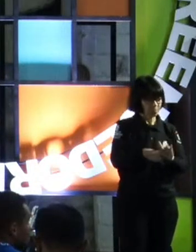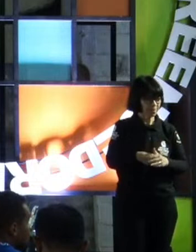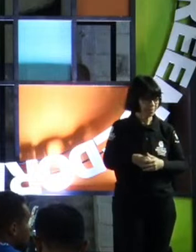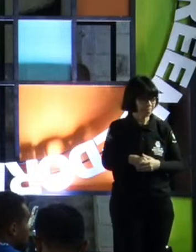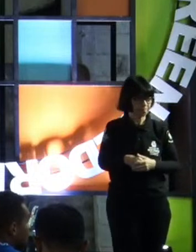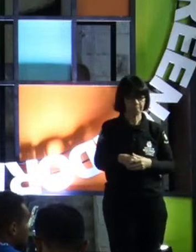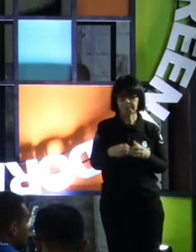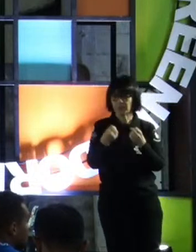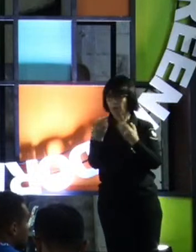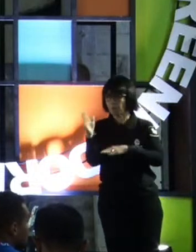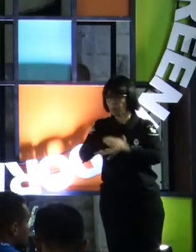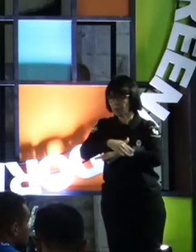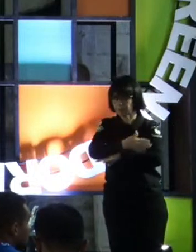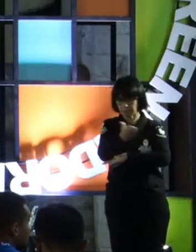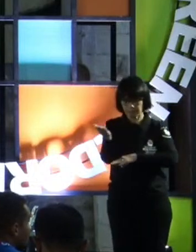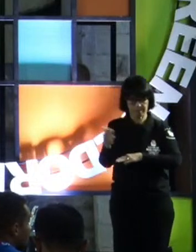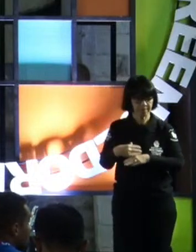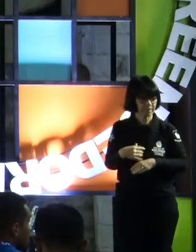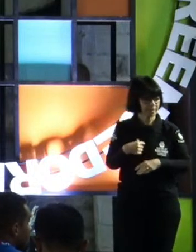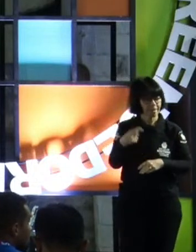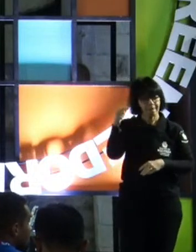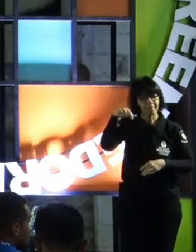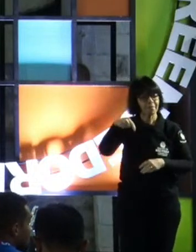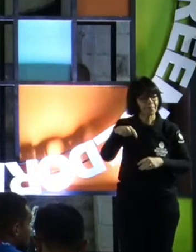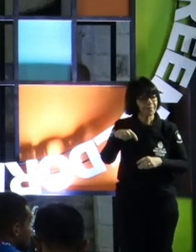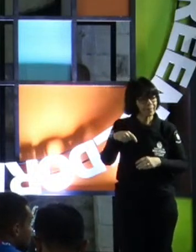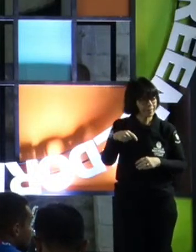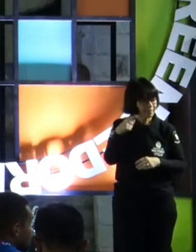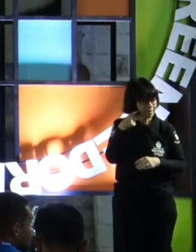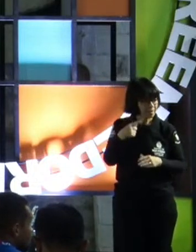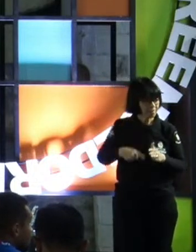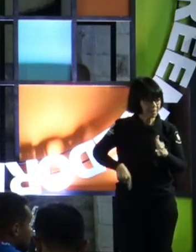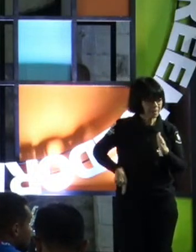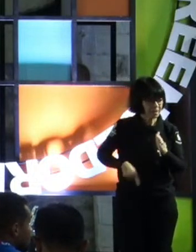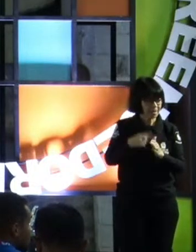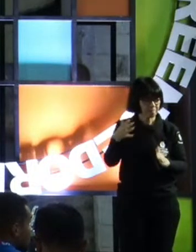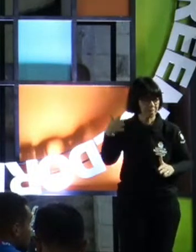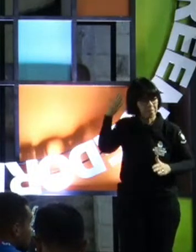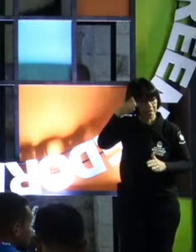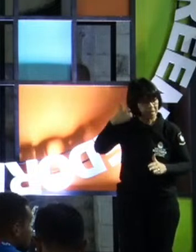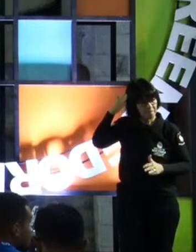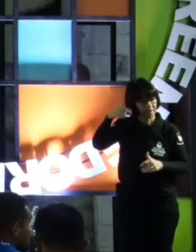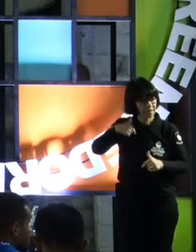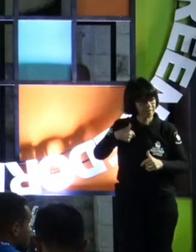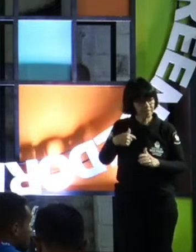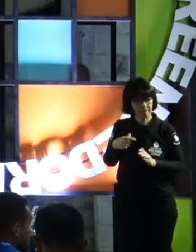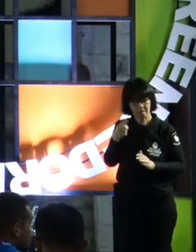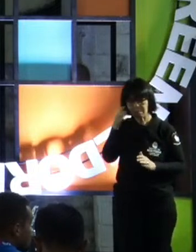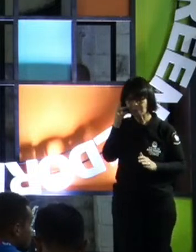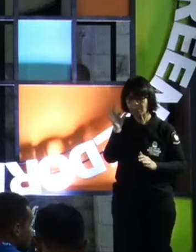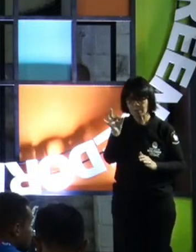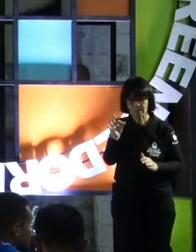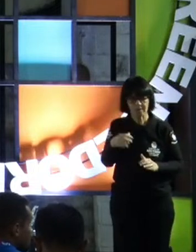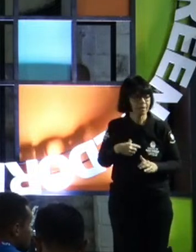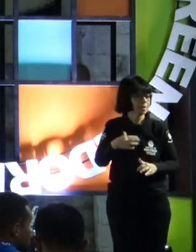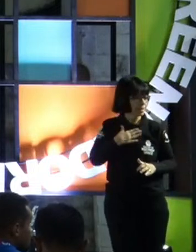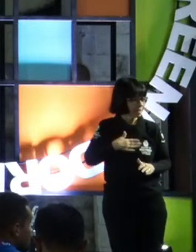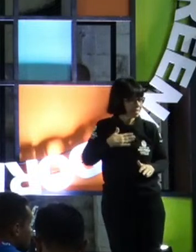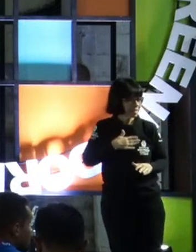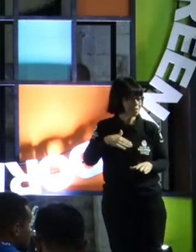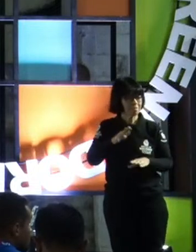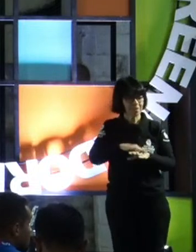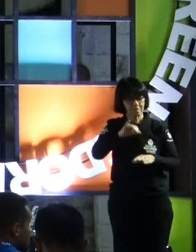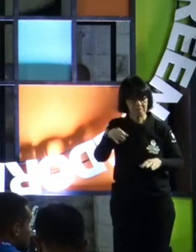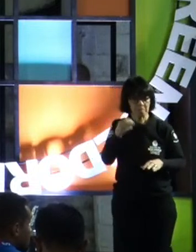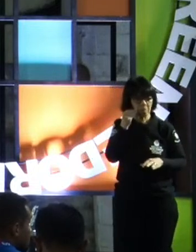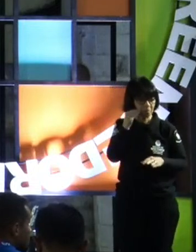Bom, boa tarde para todo mundo. Eu vim, na verdade, foi a primeira palestra que eu vim e, por sinal, eu achei muito